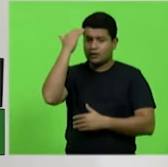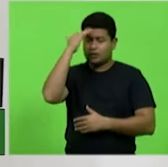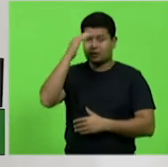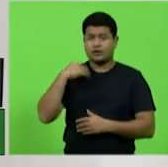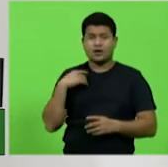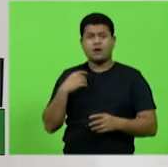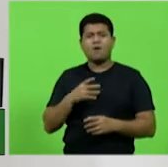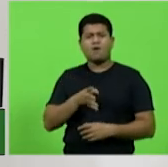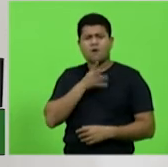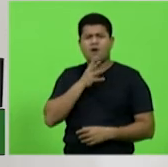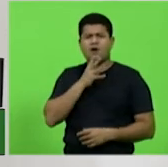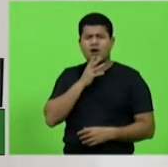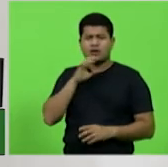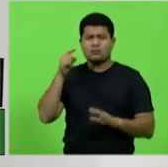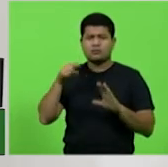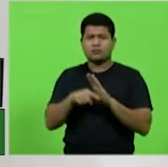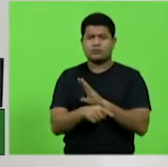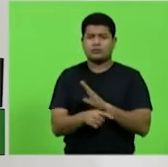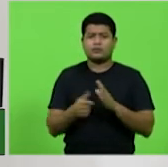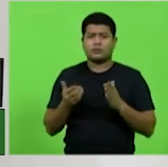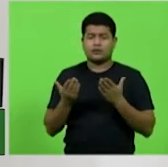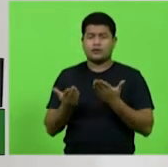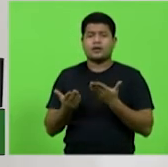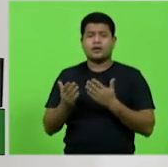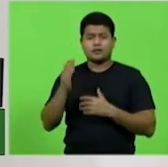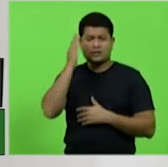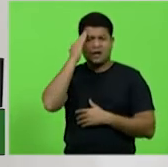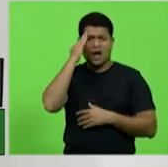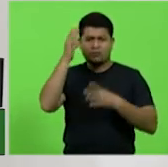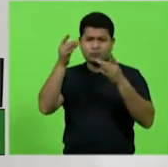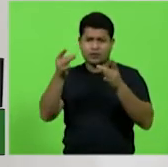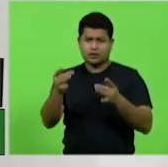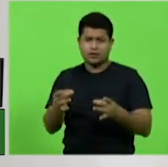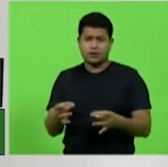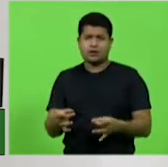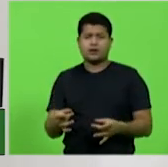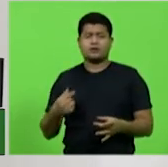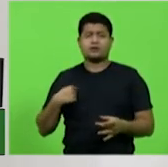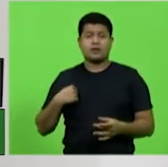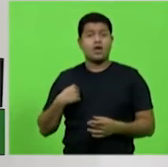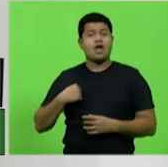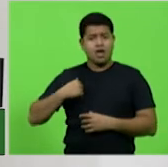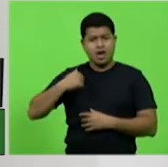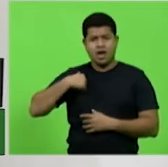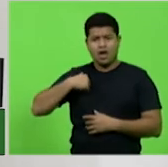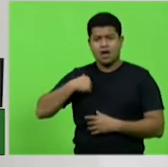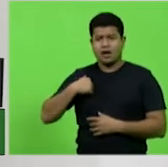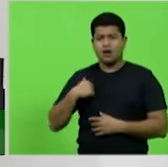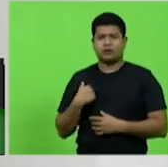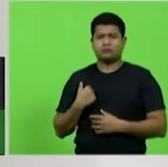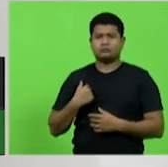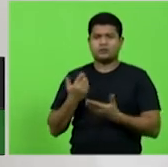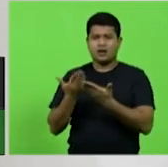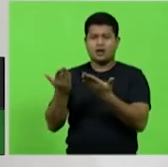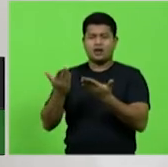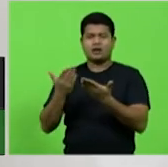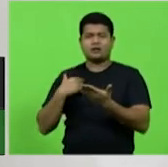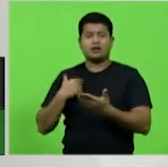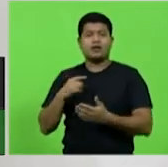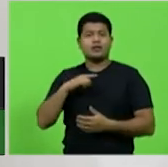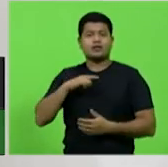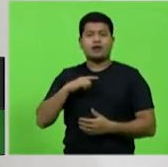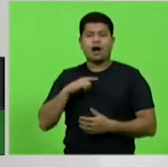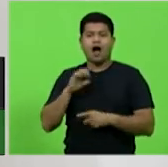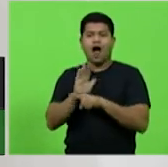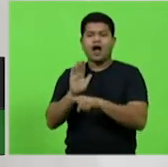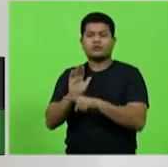com detalhes essa história e sabe que não dei causa para tal decisão, pois eu jamais tomei qualquer ato